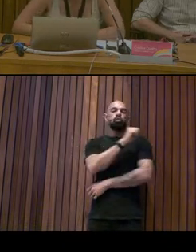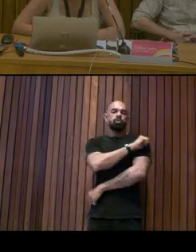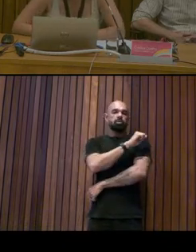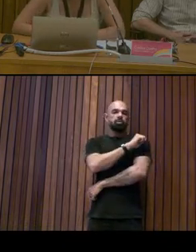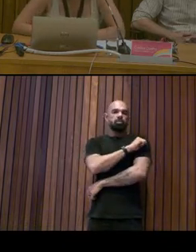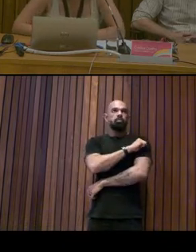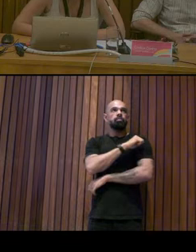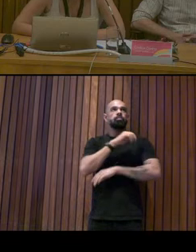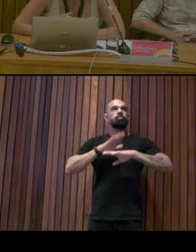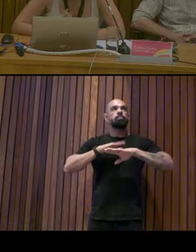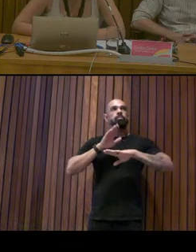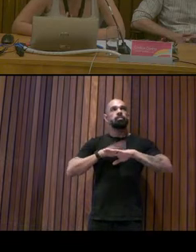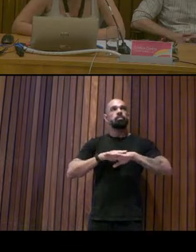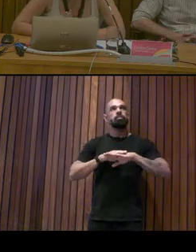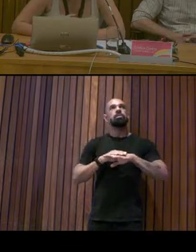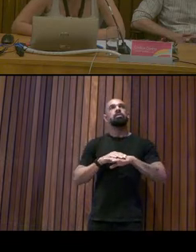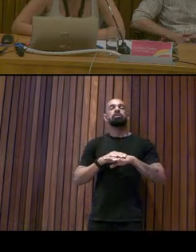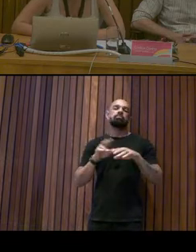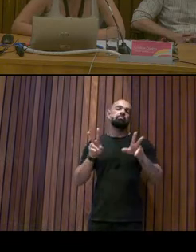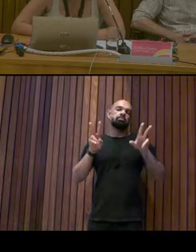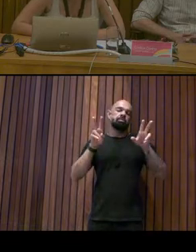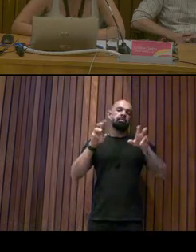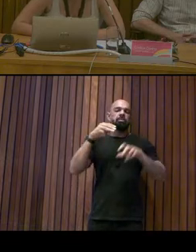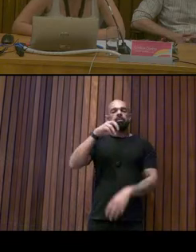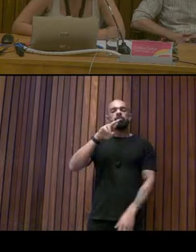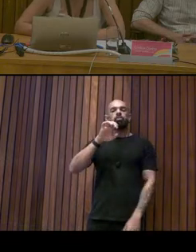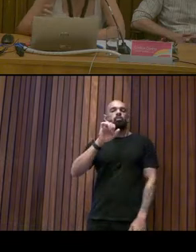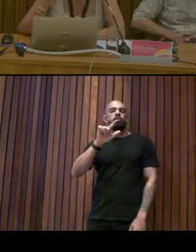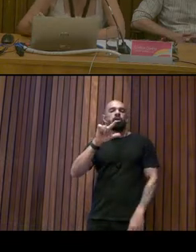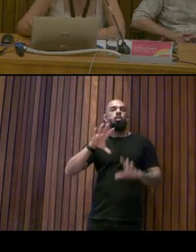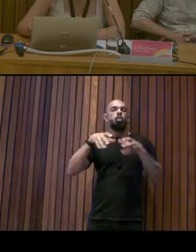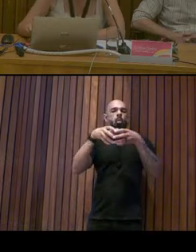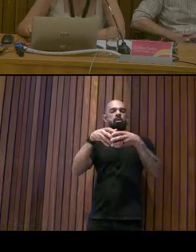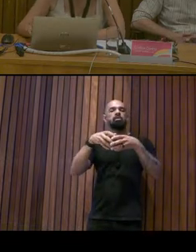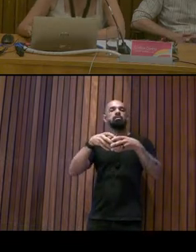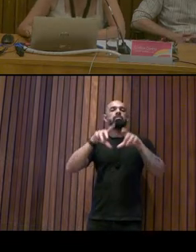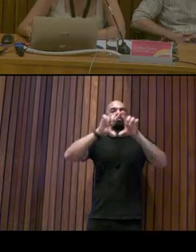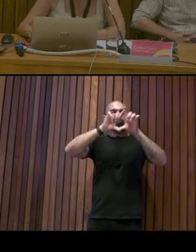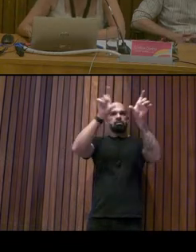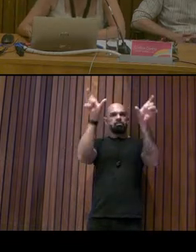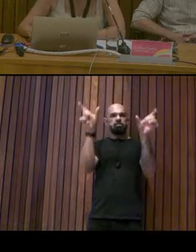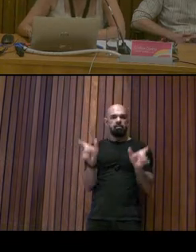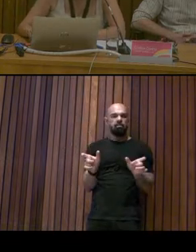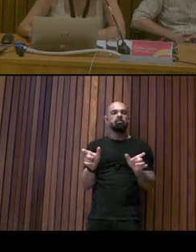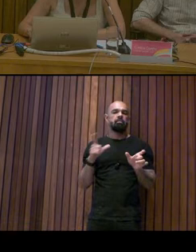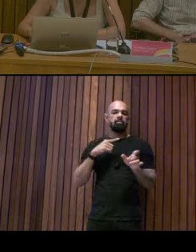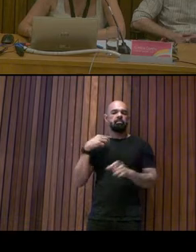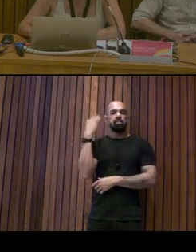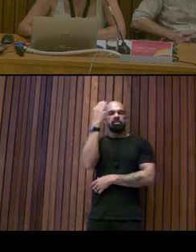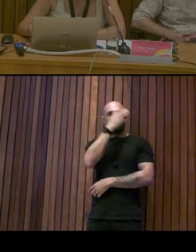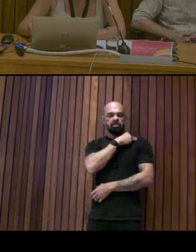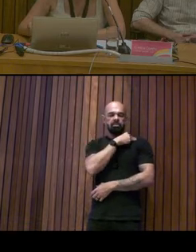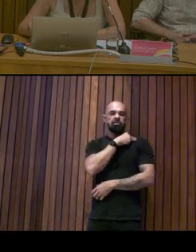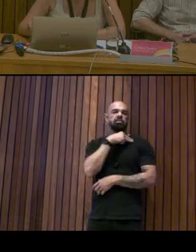alunos, né, a gente chama de mural coletivo, na parede do Arco Cruzeiro, da Igreja Nacional.